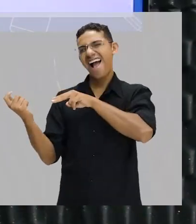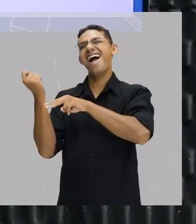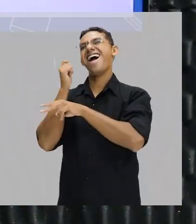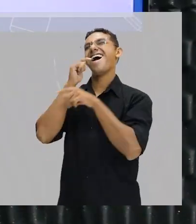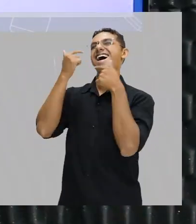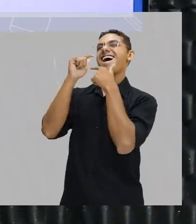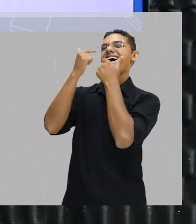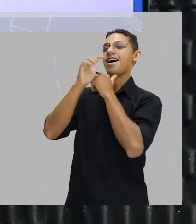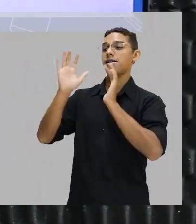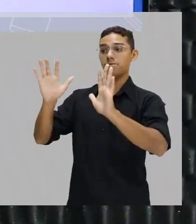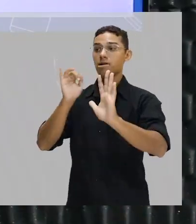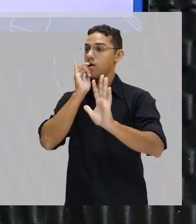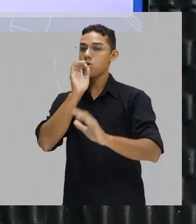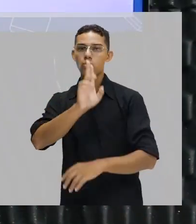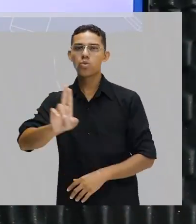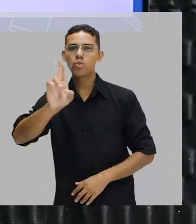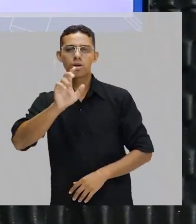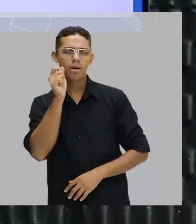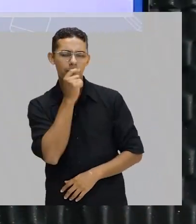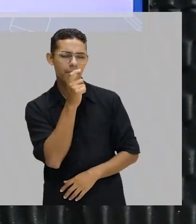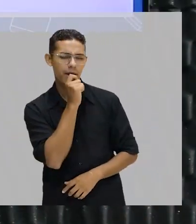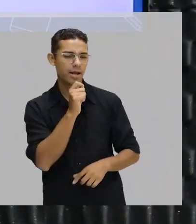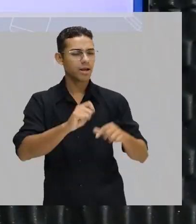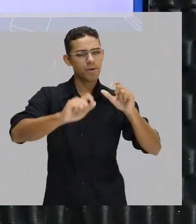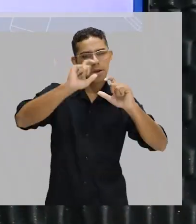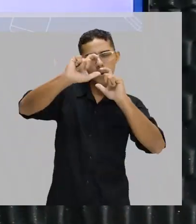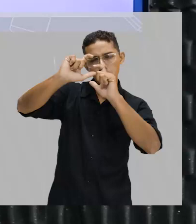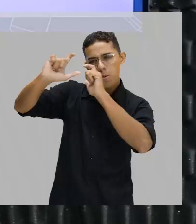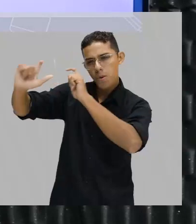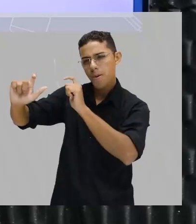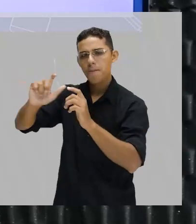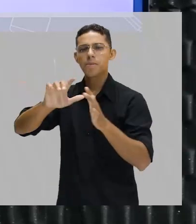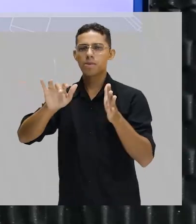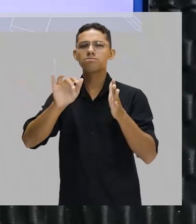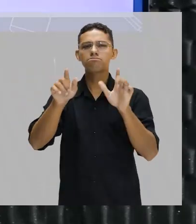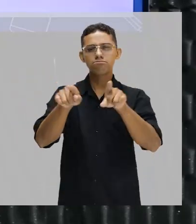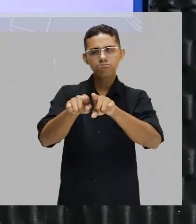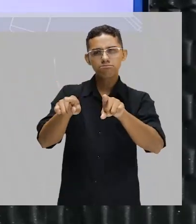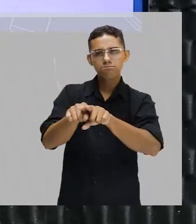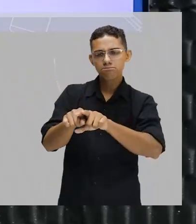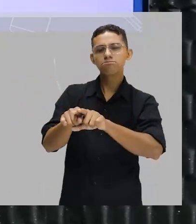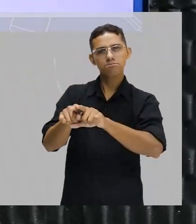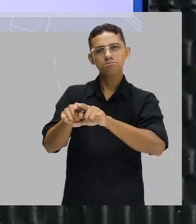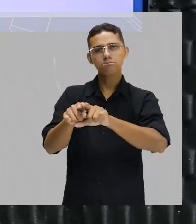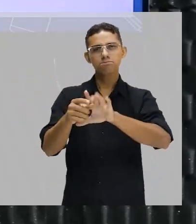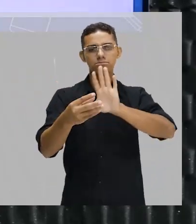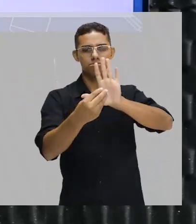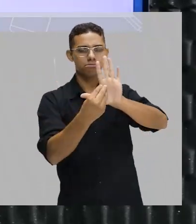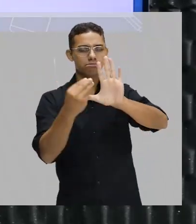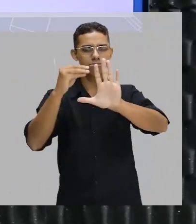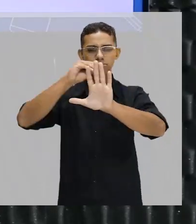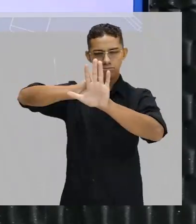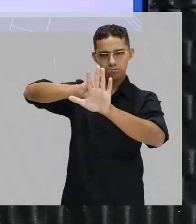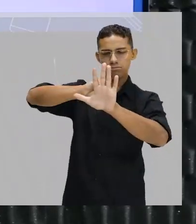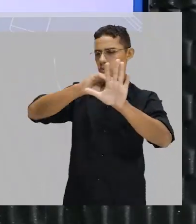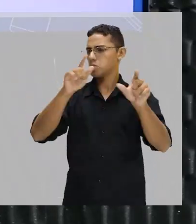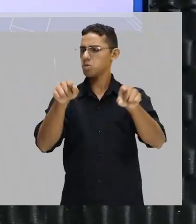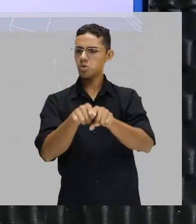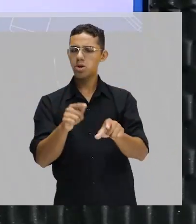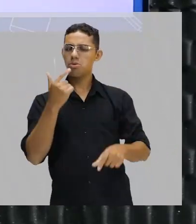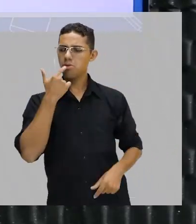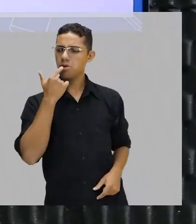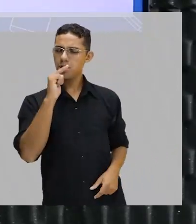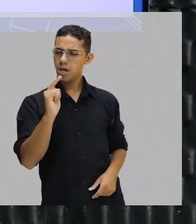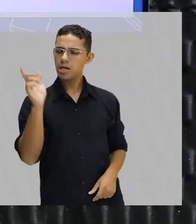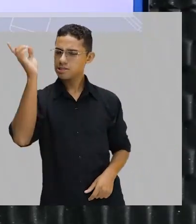utilizada em gêneros como a piada e a charge, e também podemos percebê-la na publicidade. E na nossa linguagem do nosso dia a